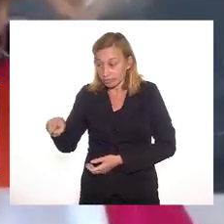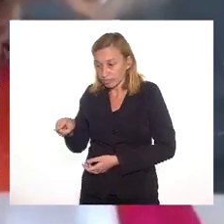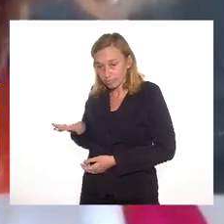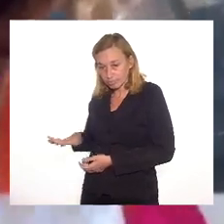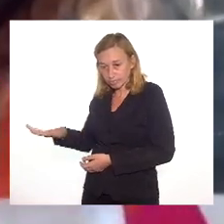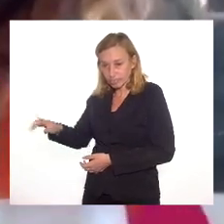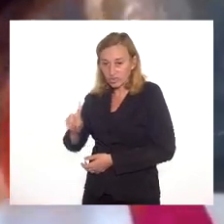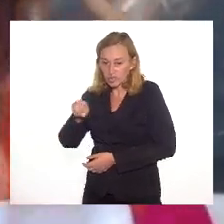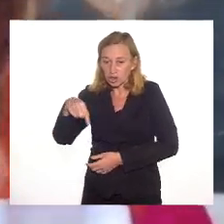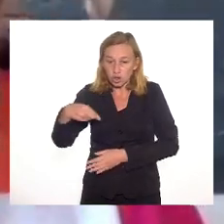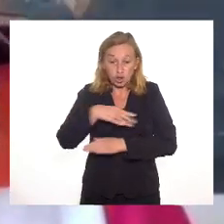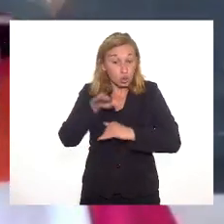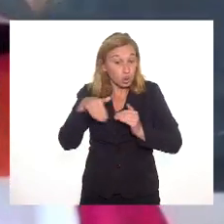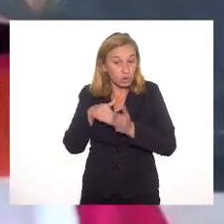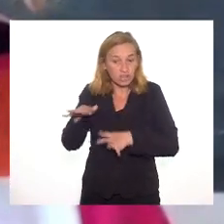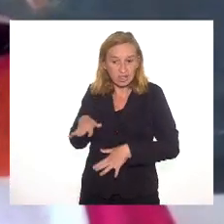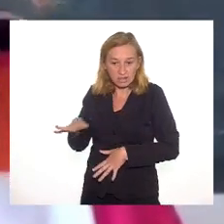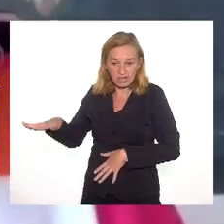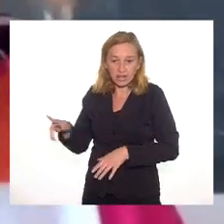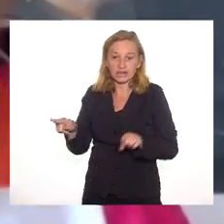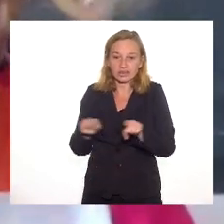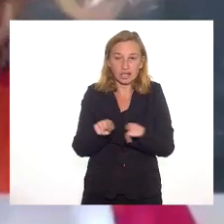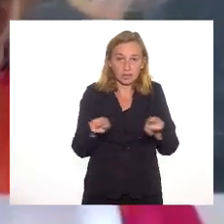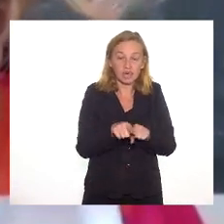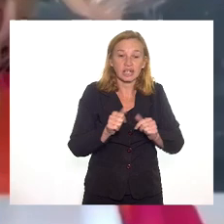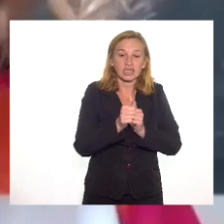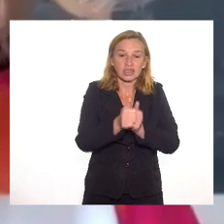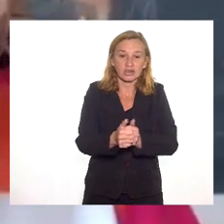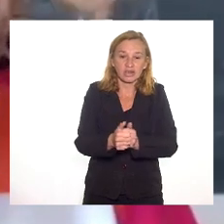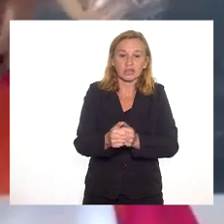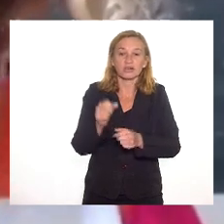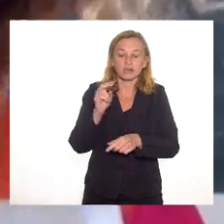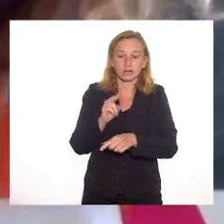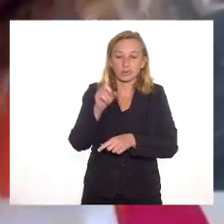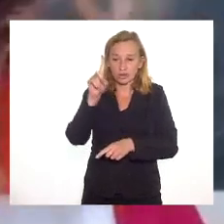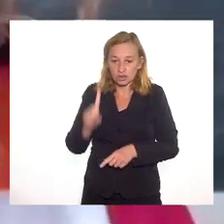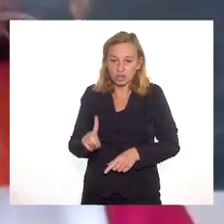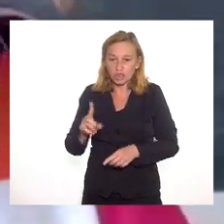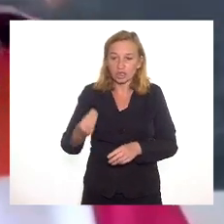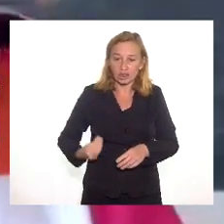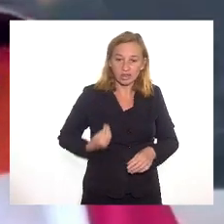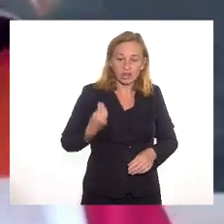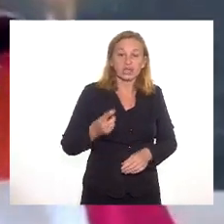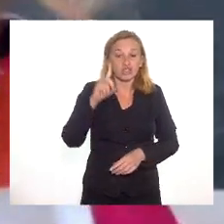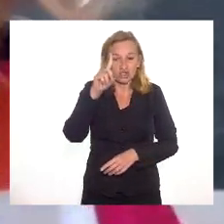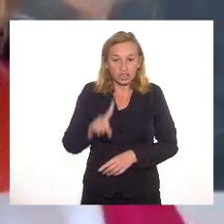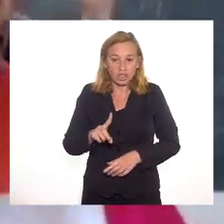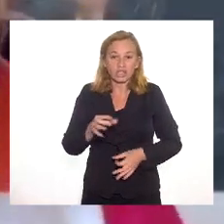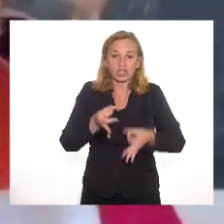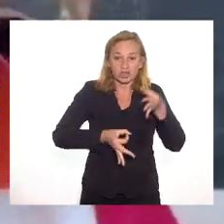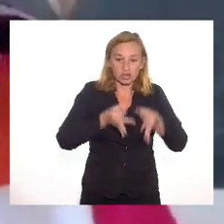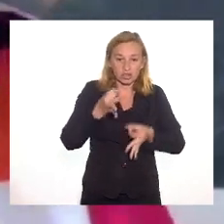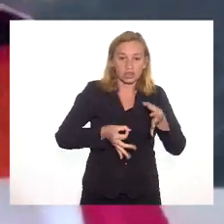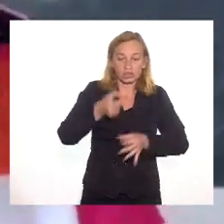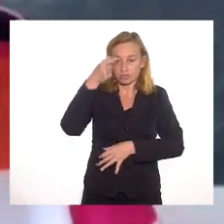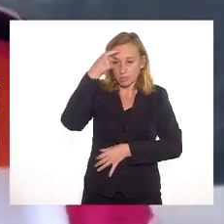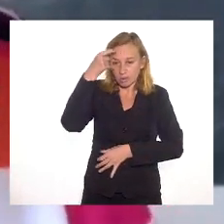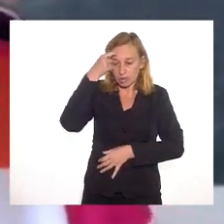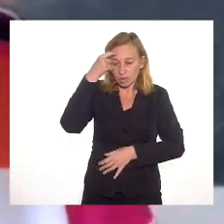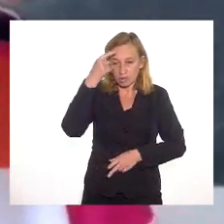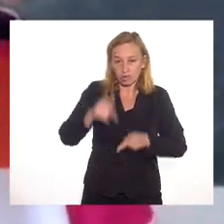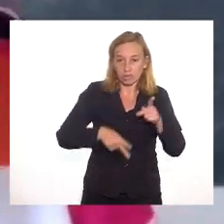mas tantas outras favelas também. Seguirei defendendo o direito à vida e o direito à justiça e memória do